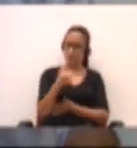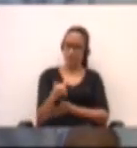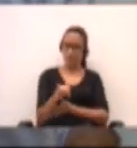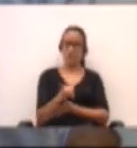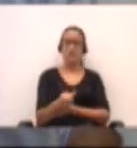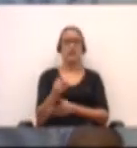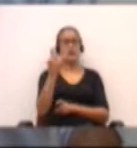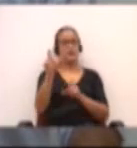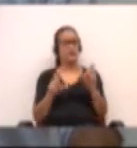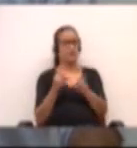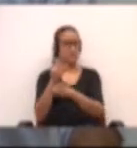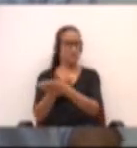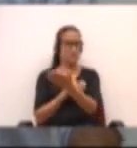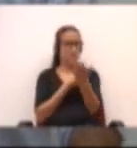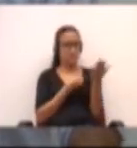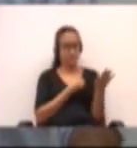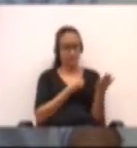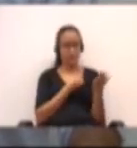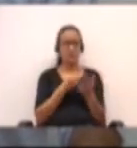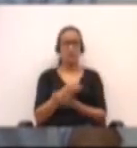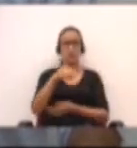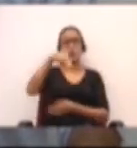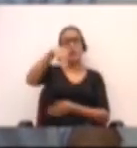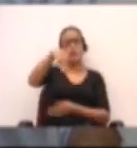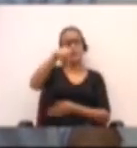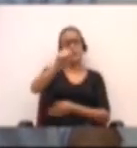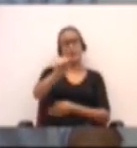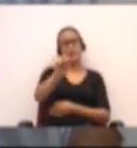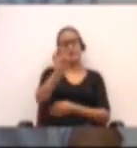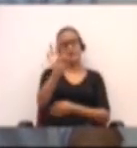companheiros e companheiras do MST.